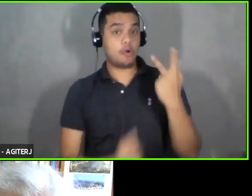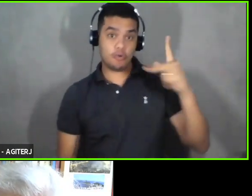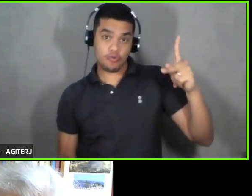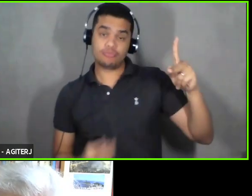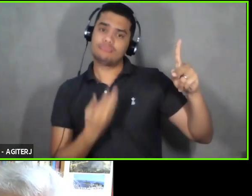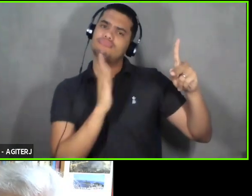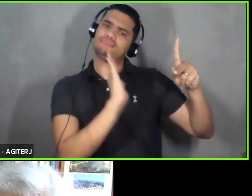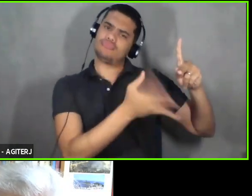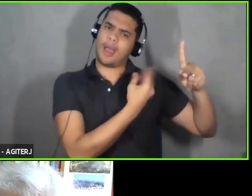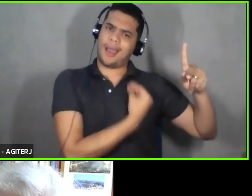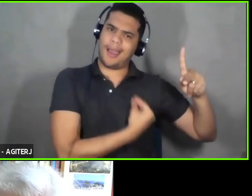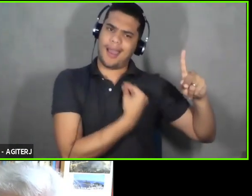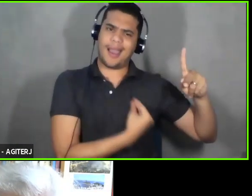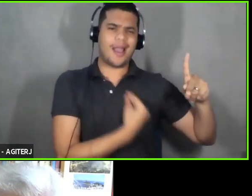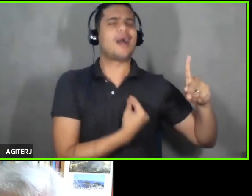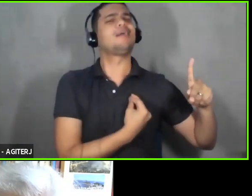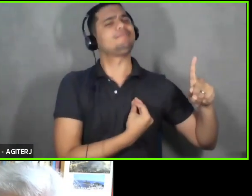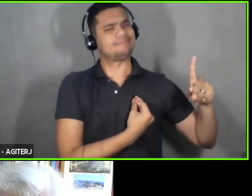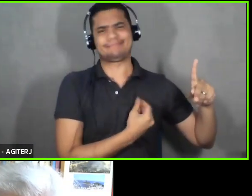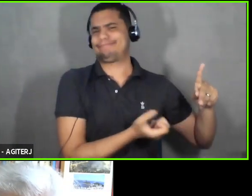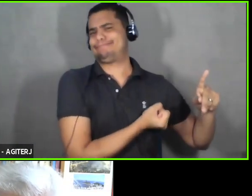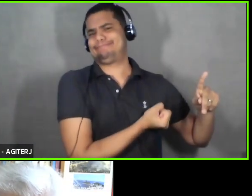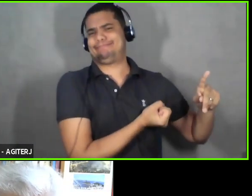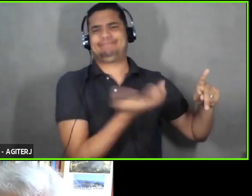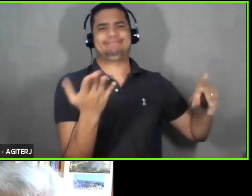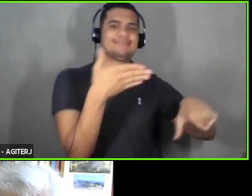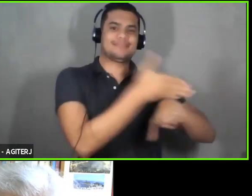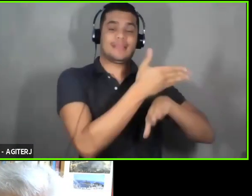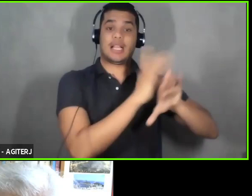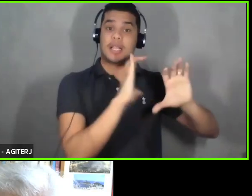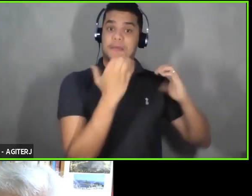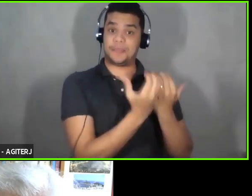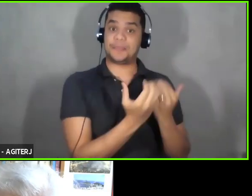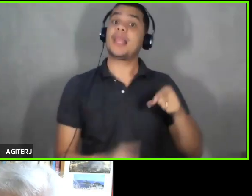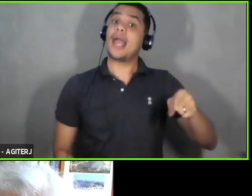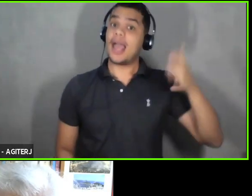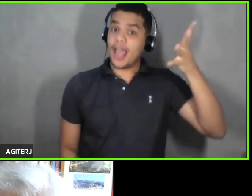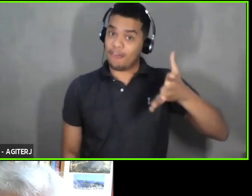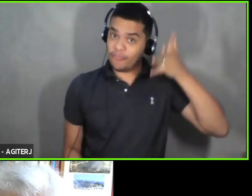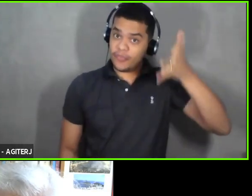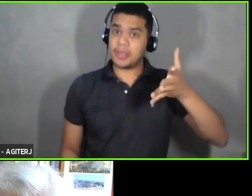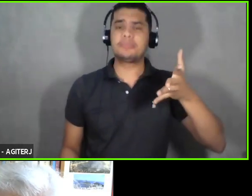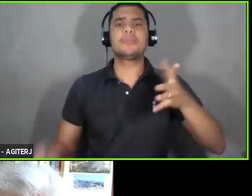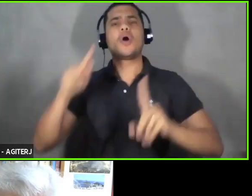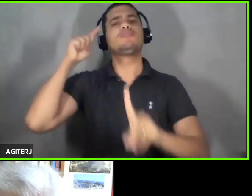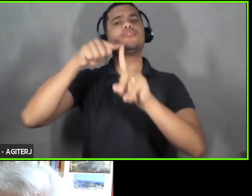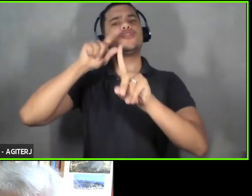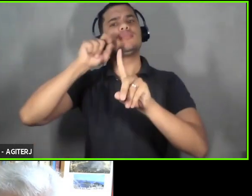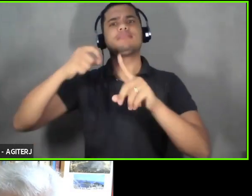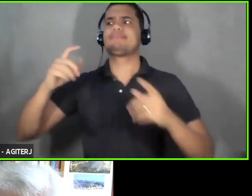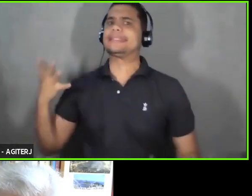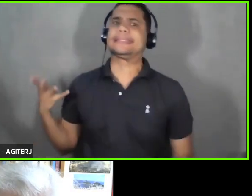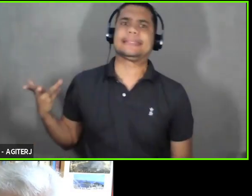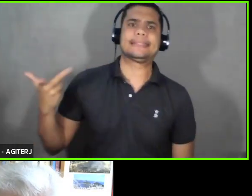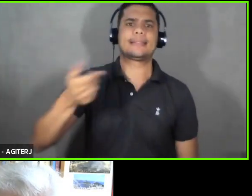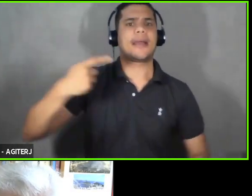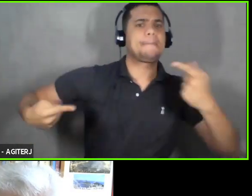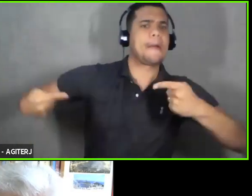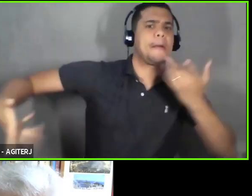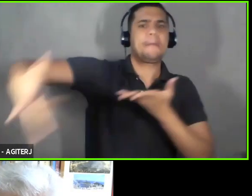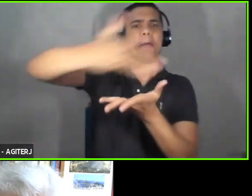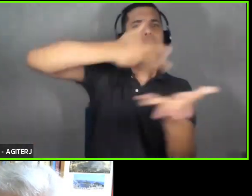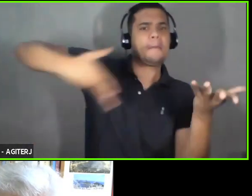conosco bem mais de uma vez. E esses eventos ensejavam ótimas discussões, né, para troca